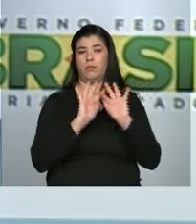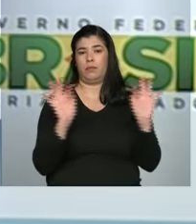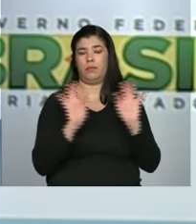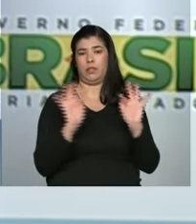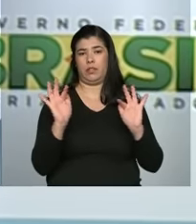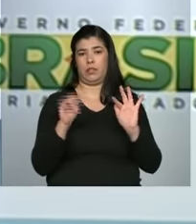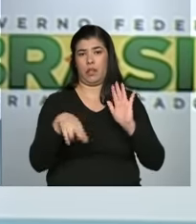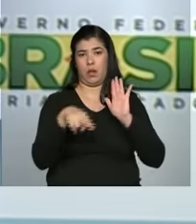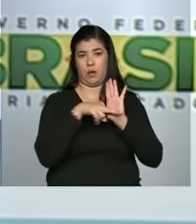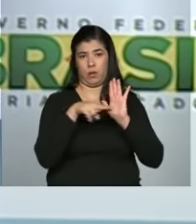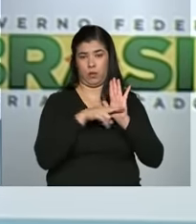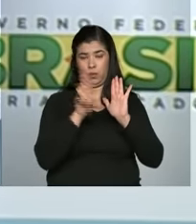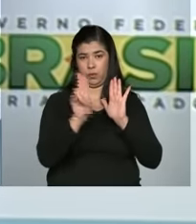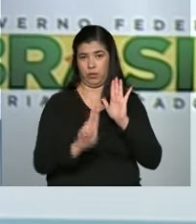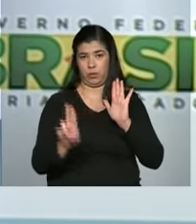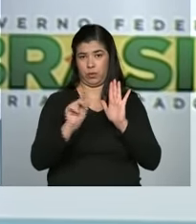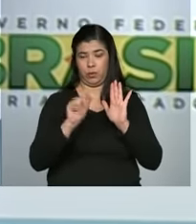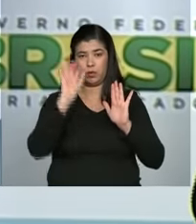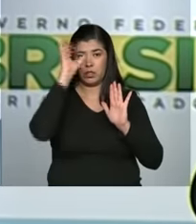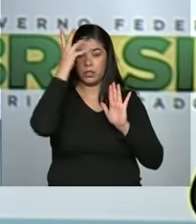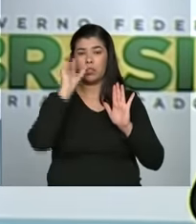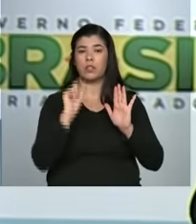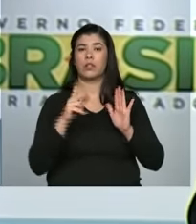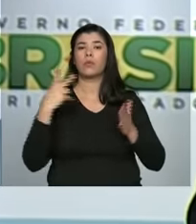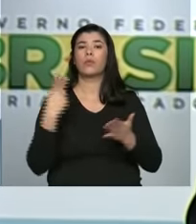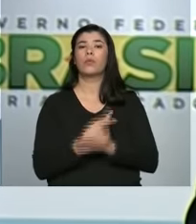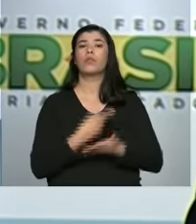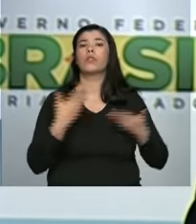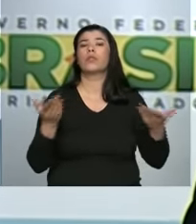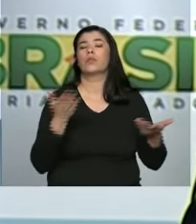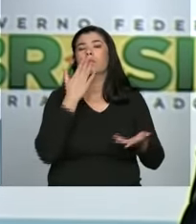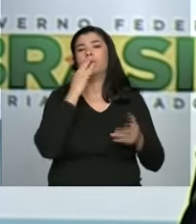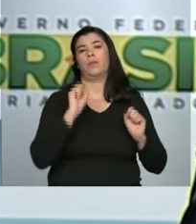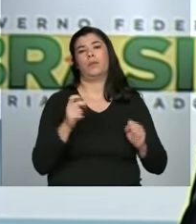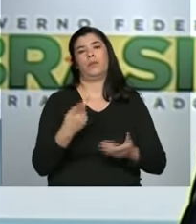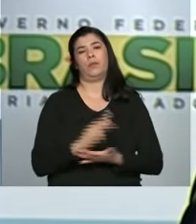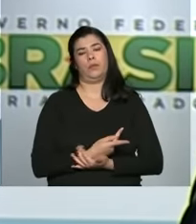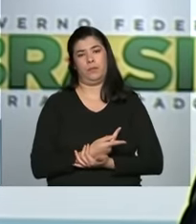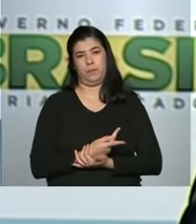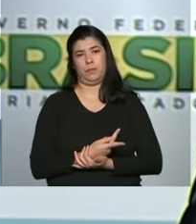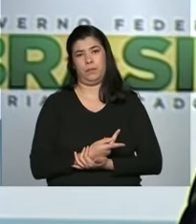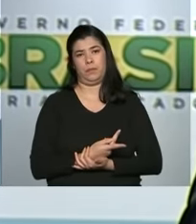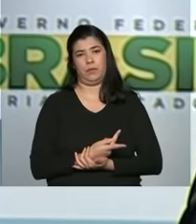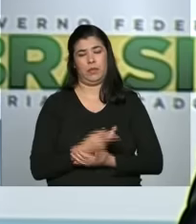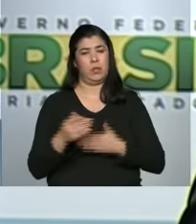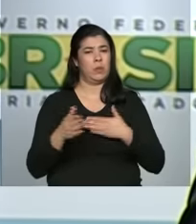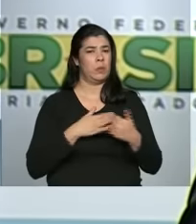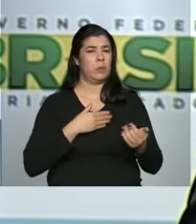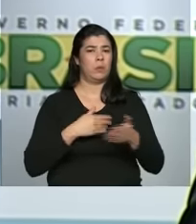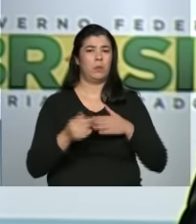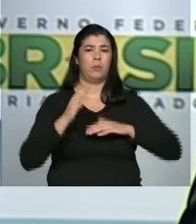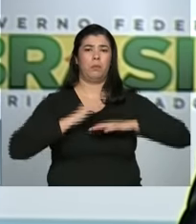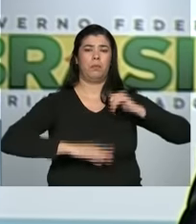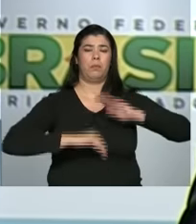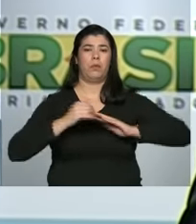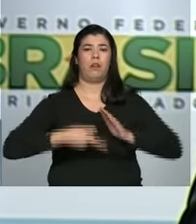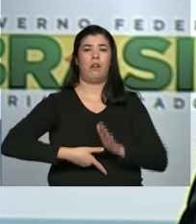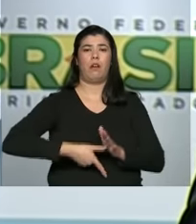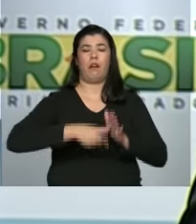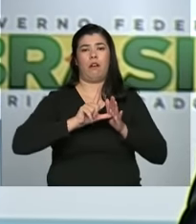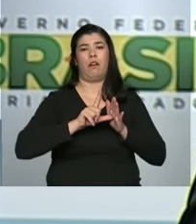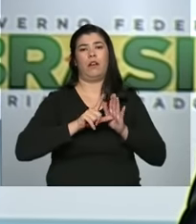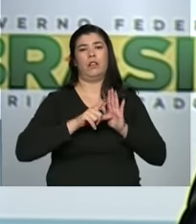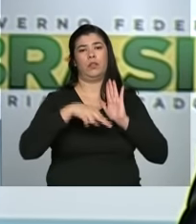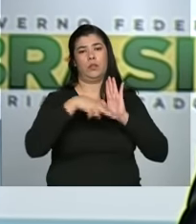padrão de uso elas vão definir Em que circunstâncias podem ser utilizadas e portanto só qualquer exceção fora da Norma